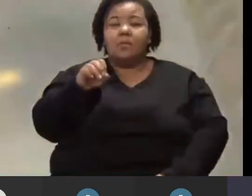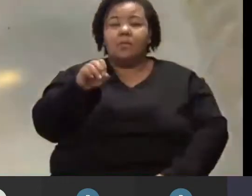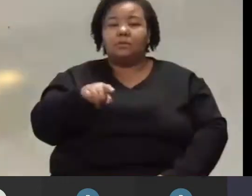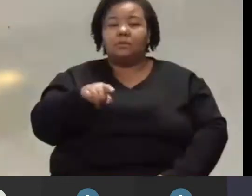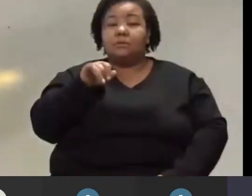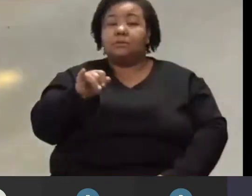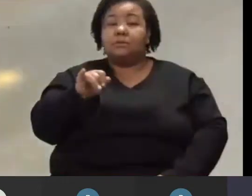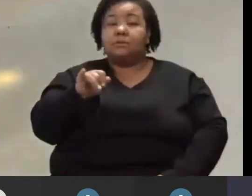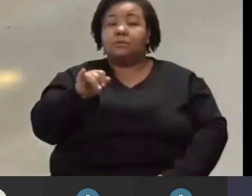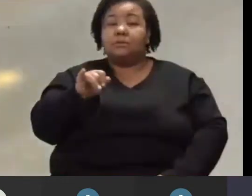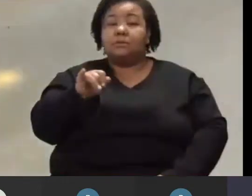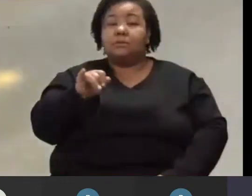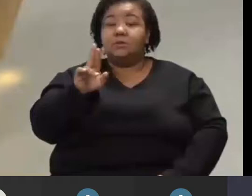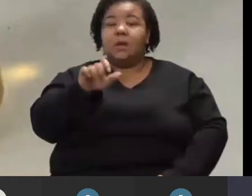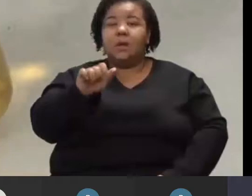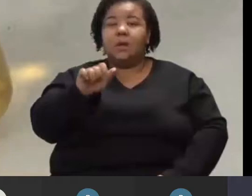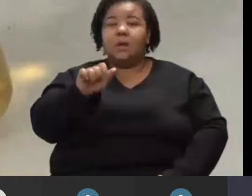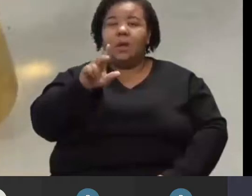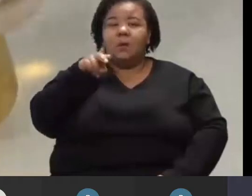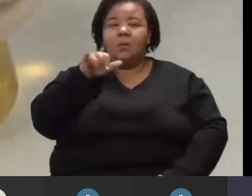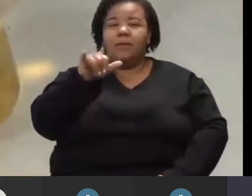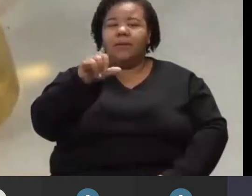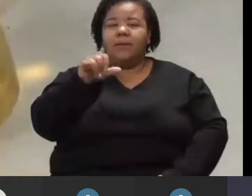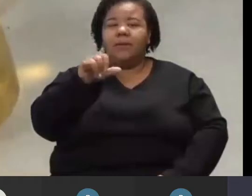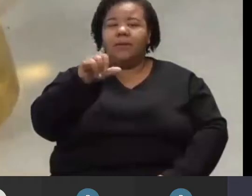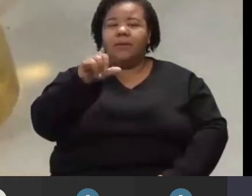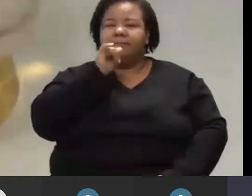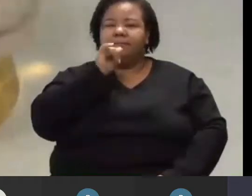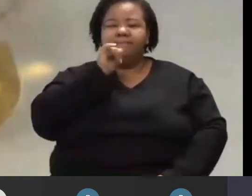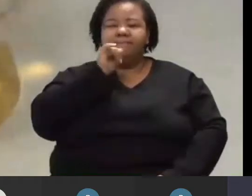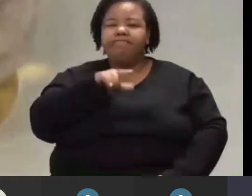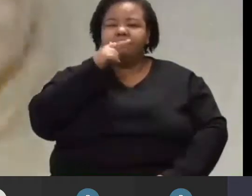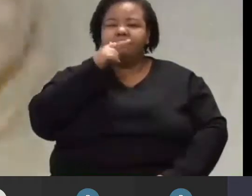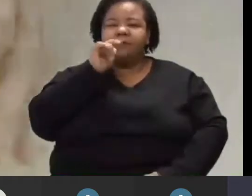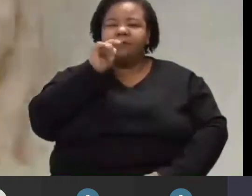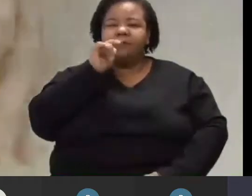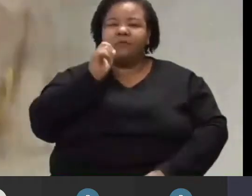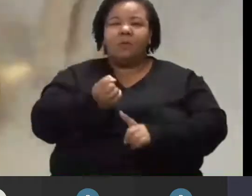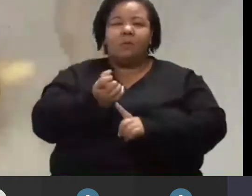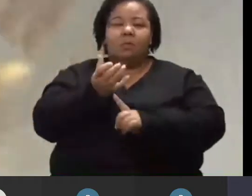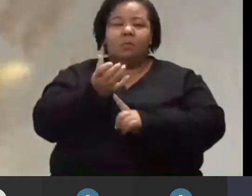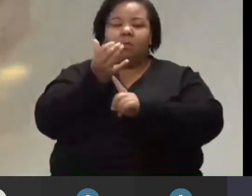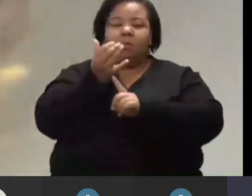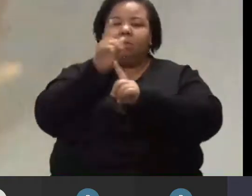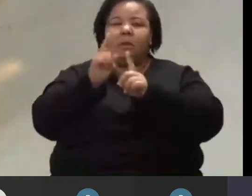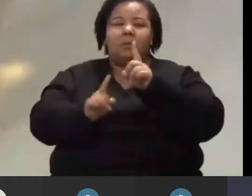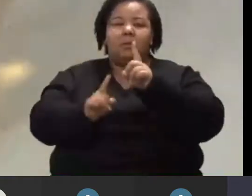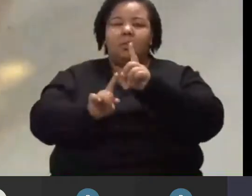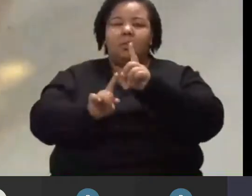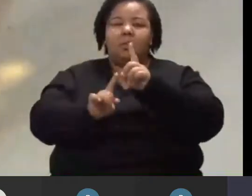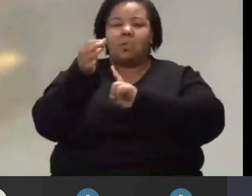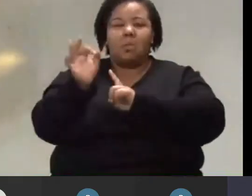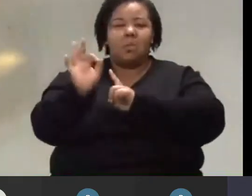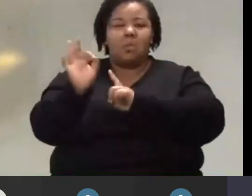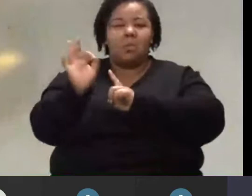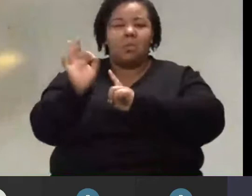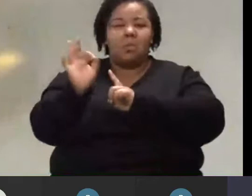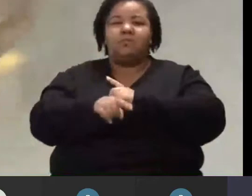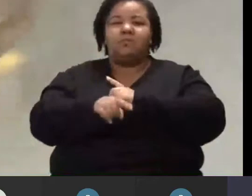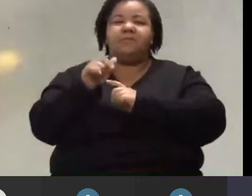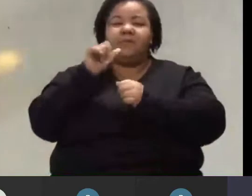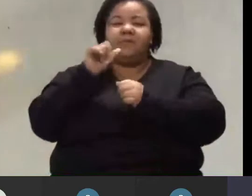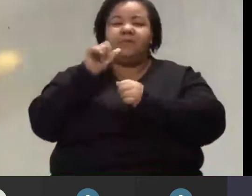alumínio ali, o papel alumínio ele não tem poros. E quando vai para a autoclave, o vapor não consegue circular pelo material. E aí, então,